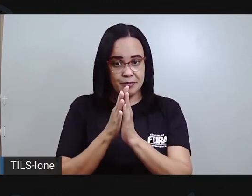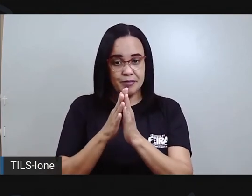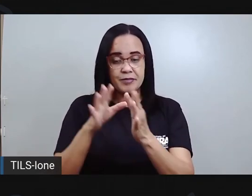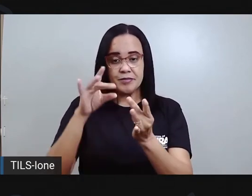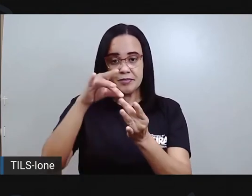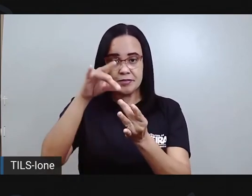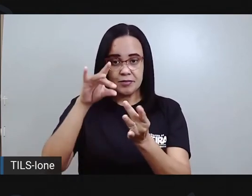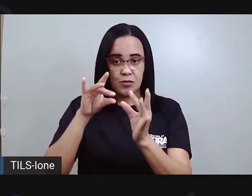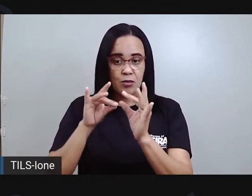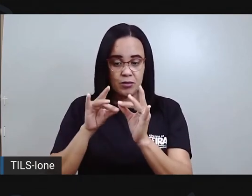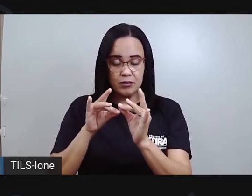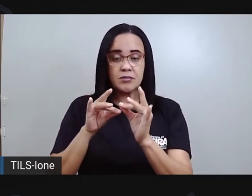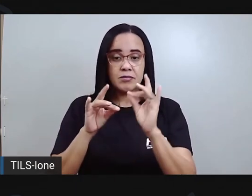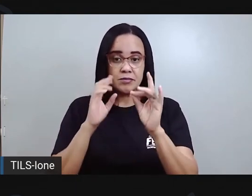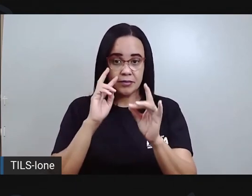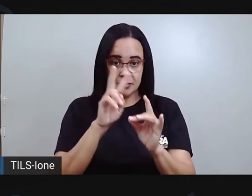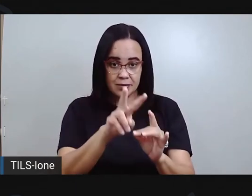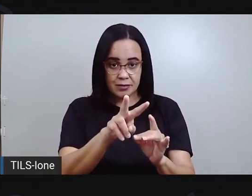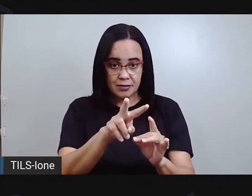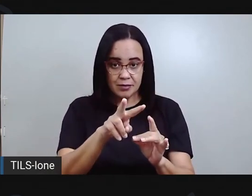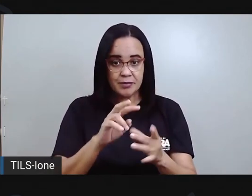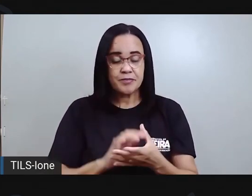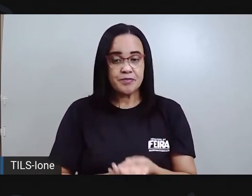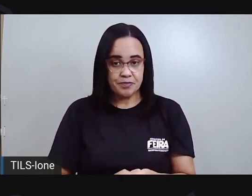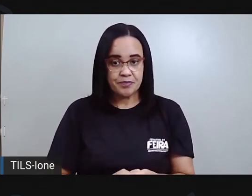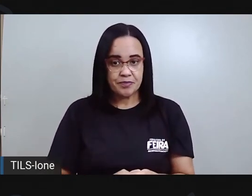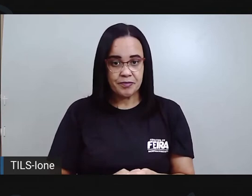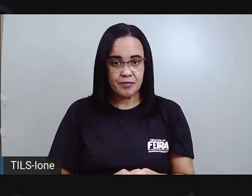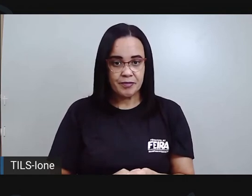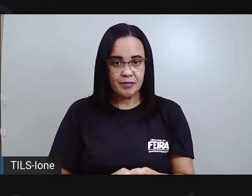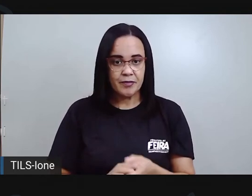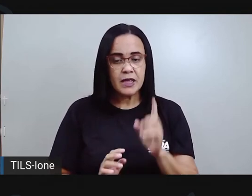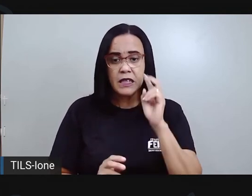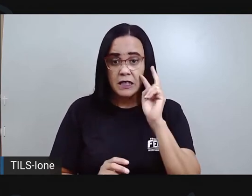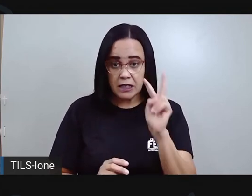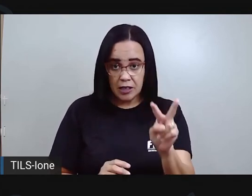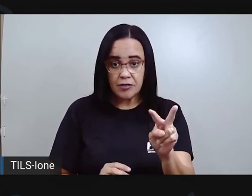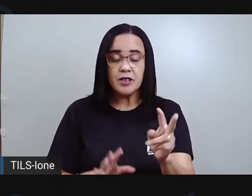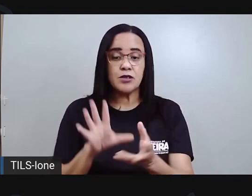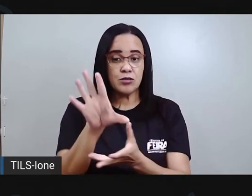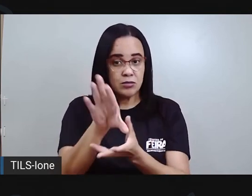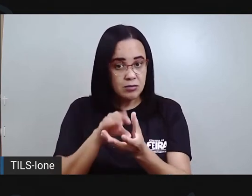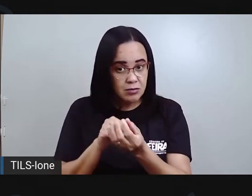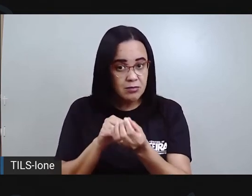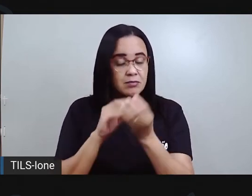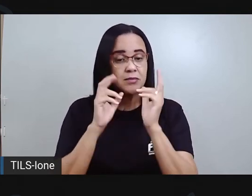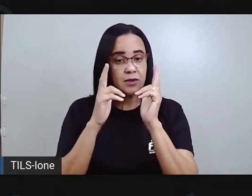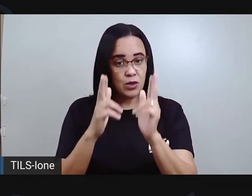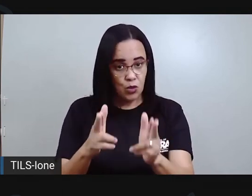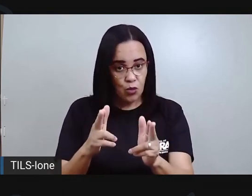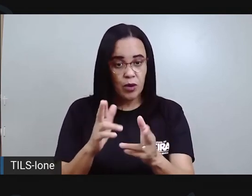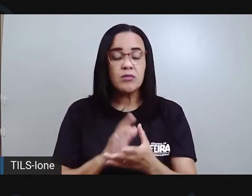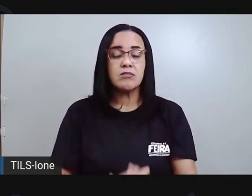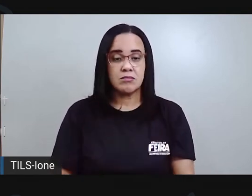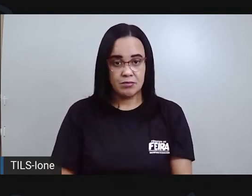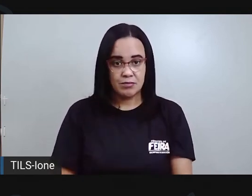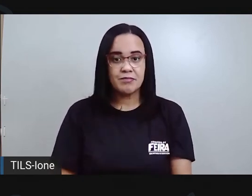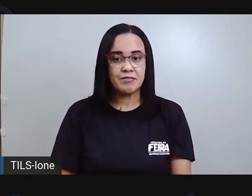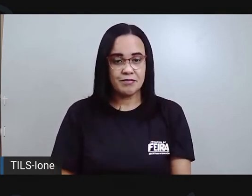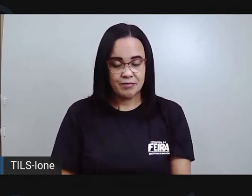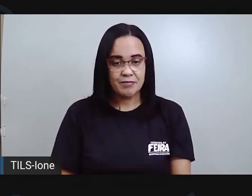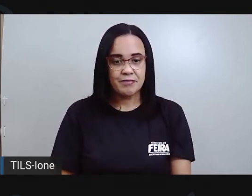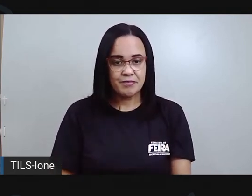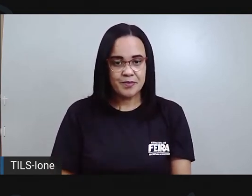outra ponta. Então nós vamos dobrar ao meio. Isso mesmo, dobrem o filtro ao meio.